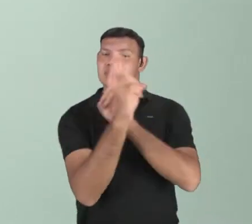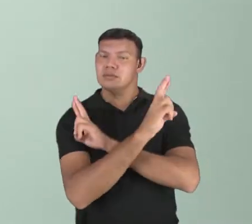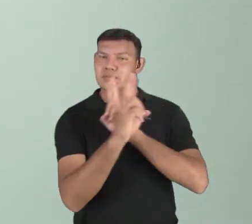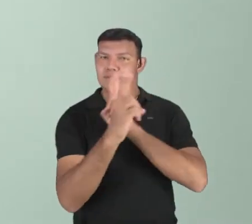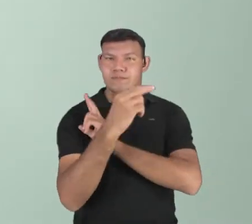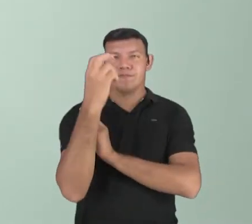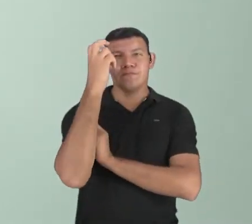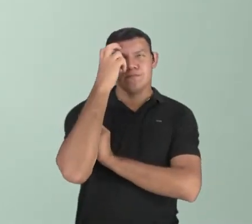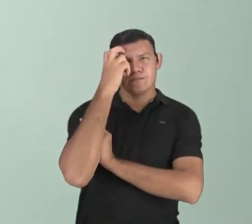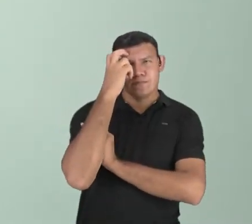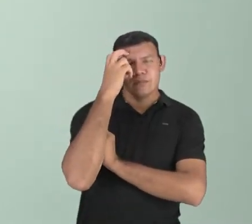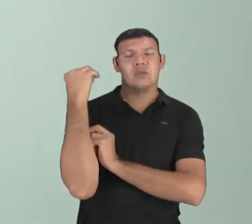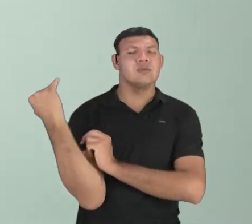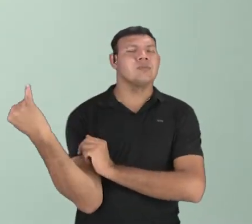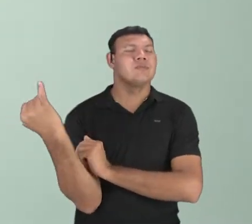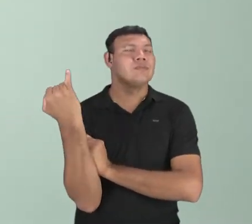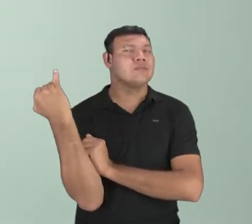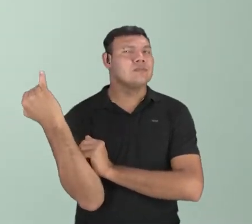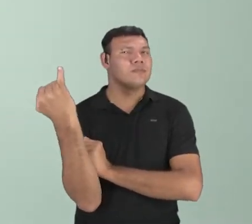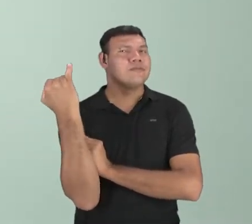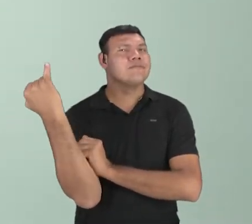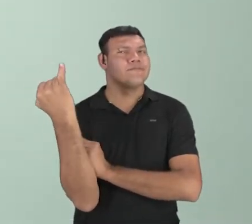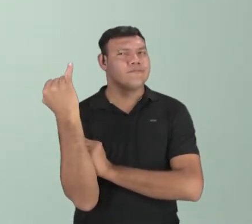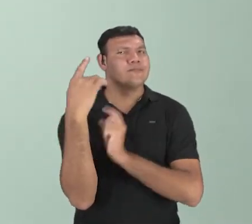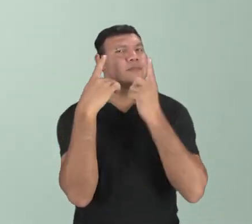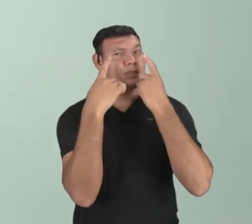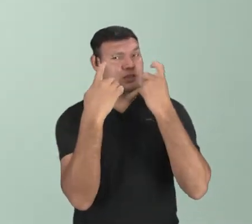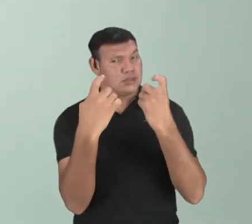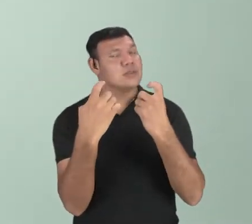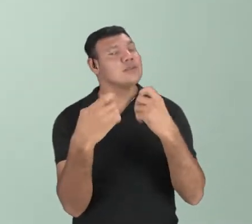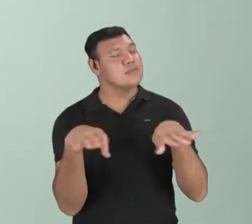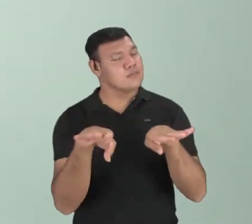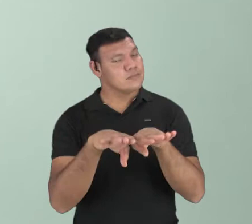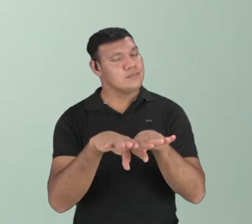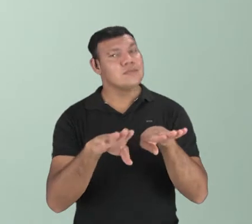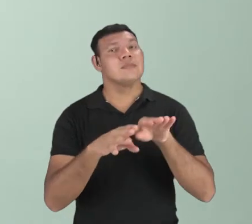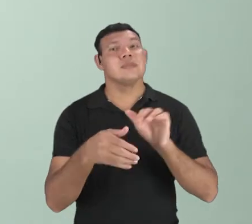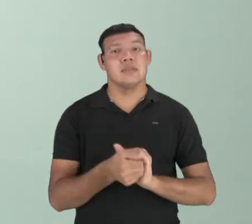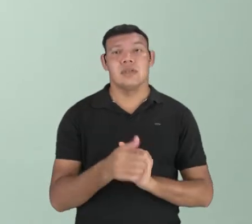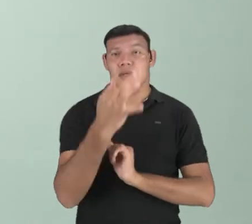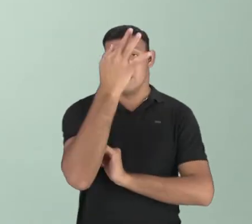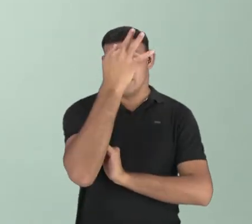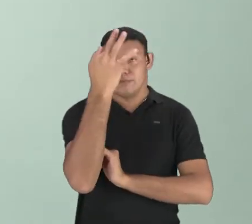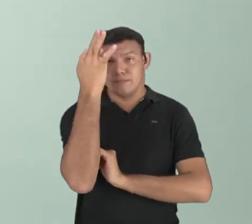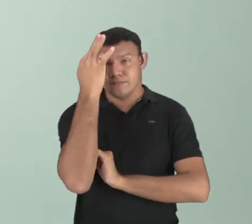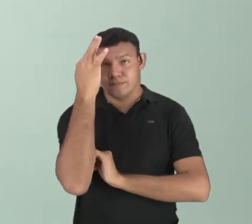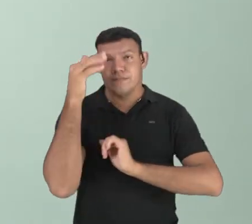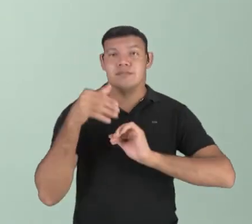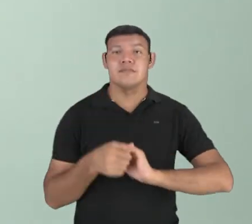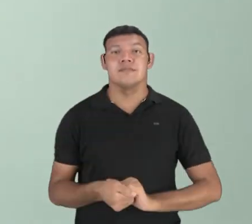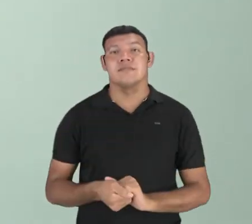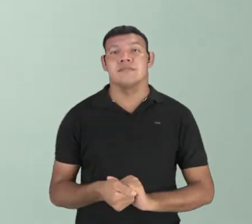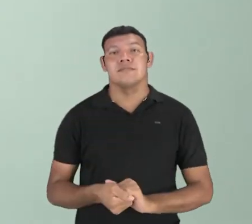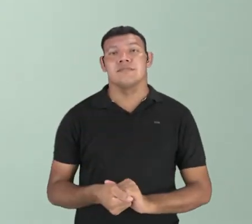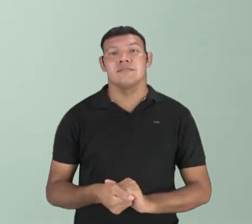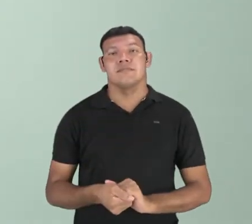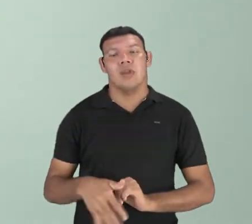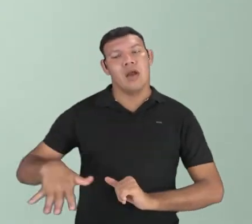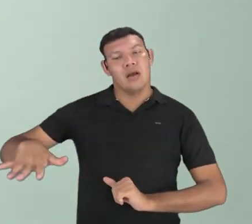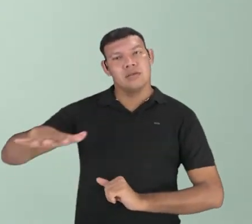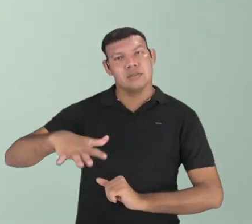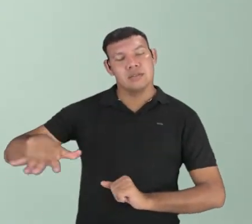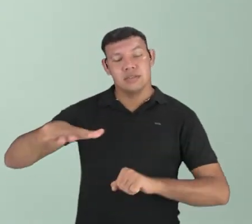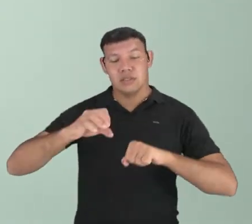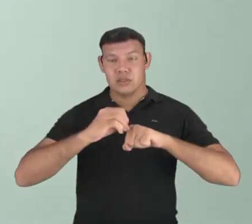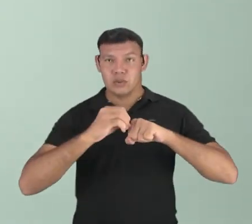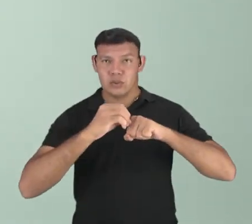relações culturais que são importantes, que é interessante a gente aprender. E a filosofia, ela é um ramo